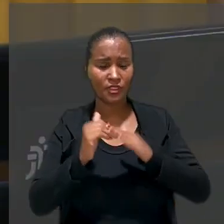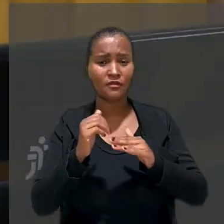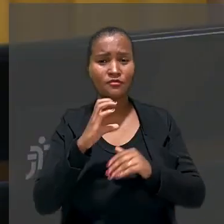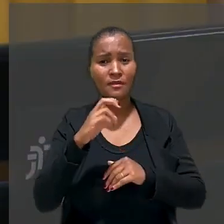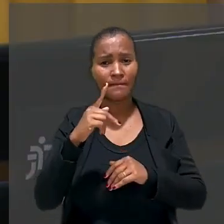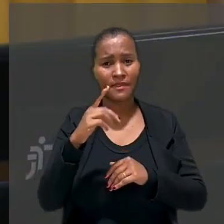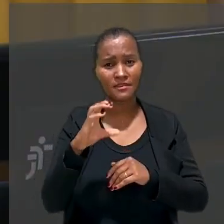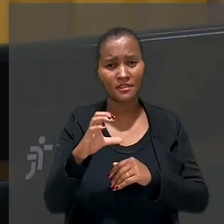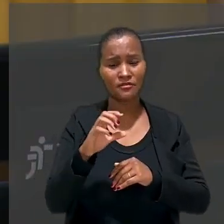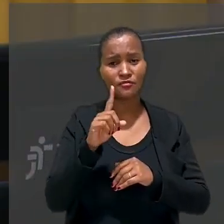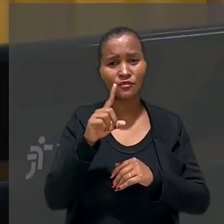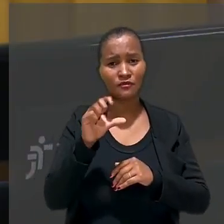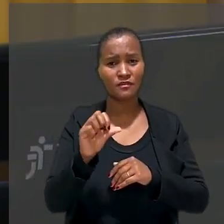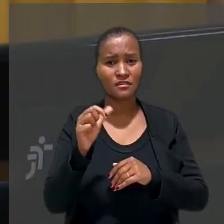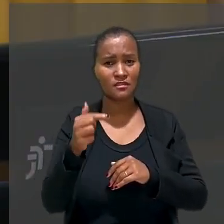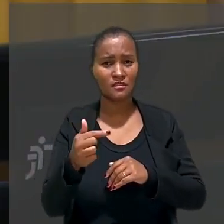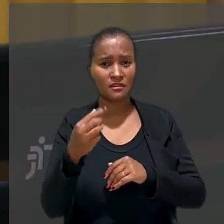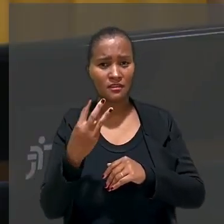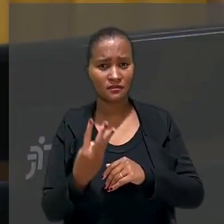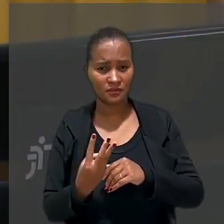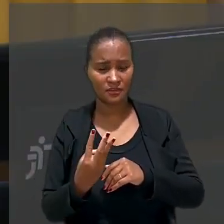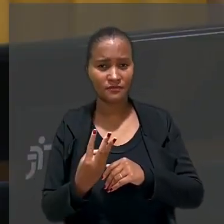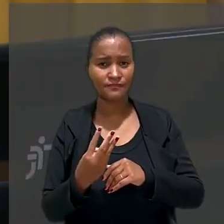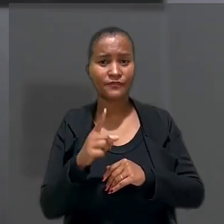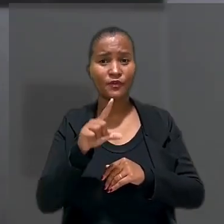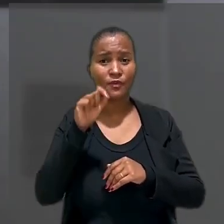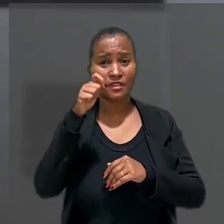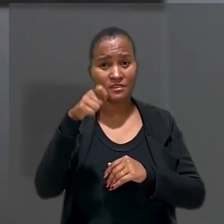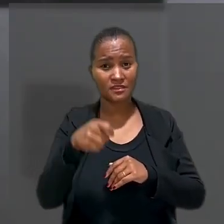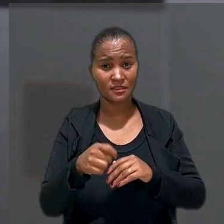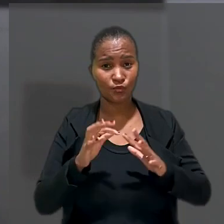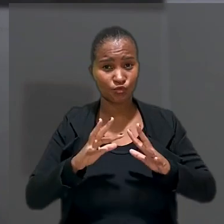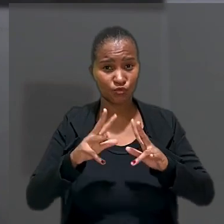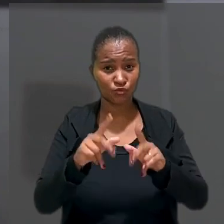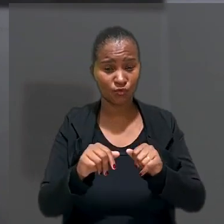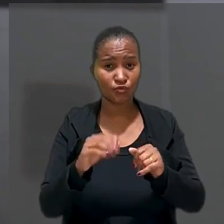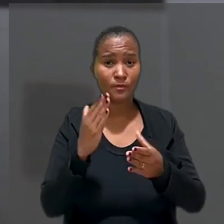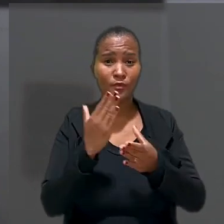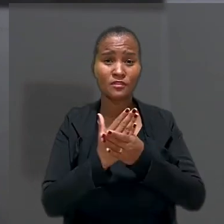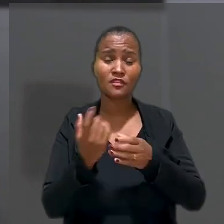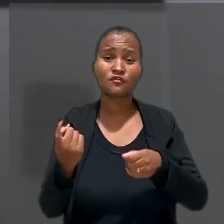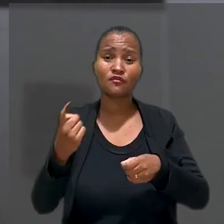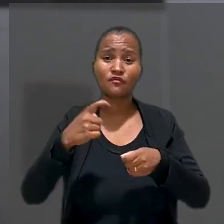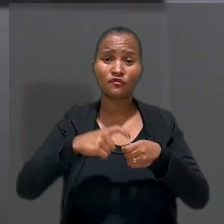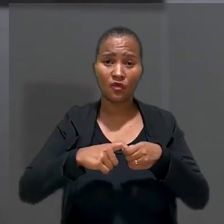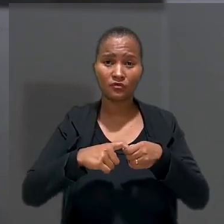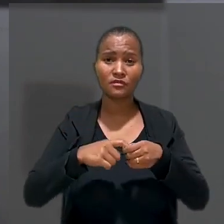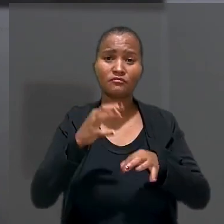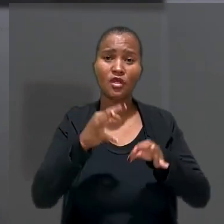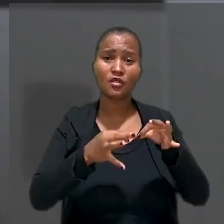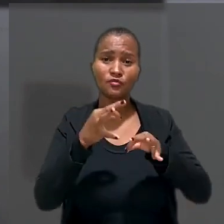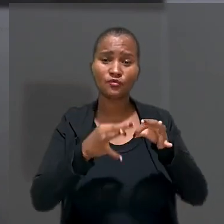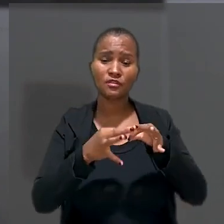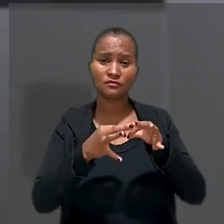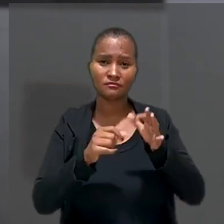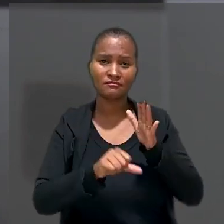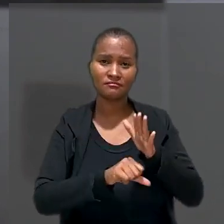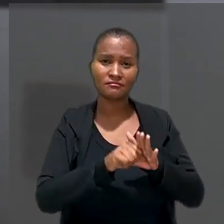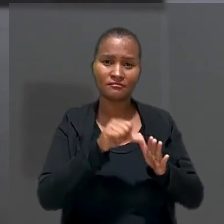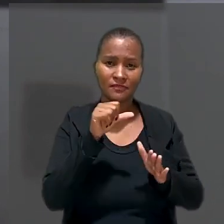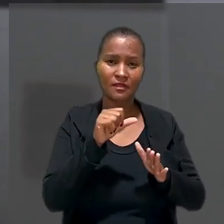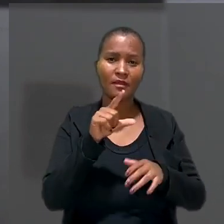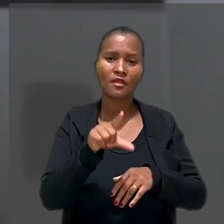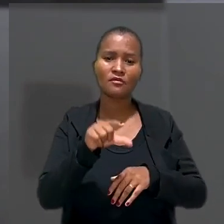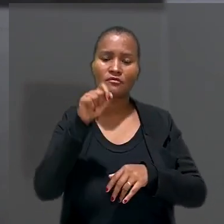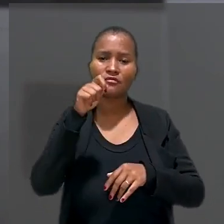na vigência do CPC de 1973. Com a decisão unânime, o processo retornará ao juízo de